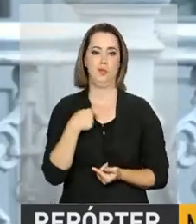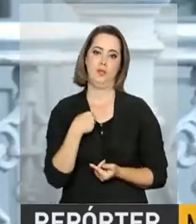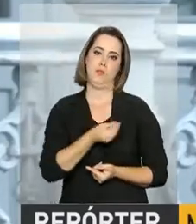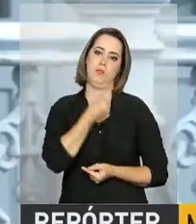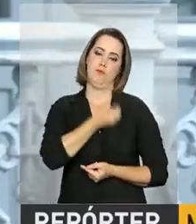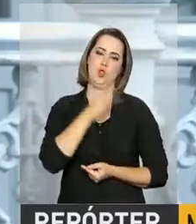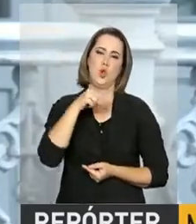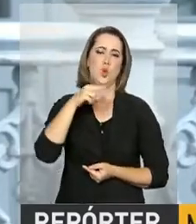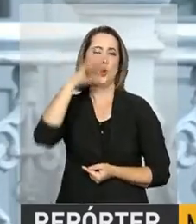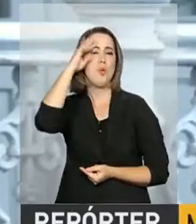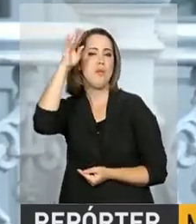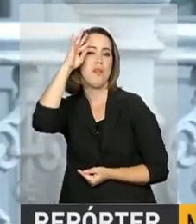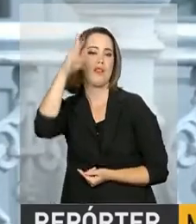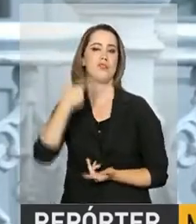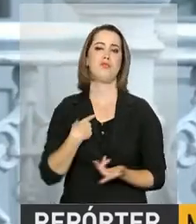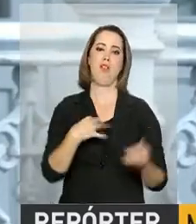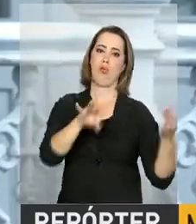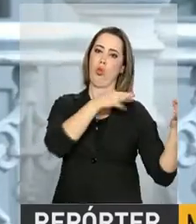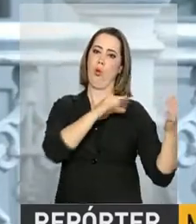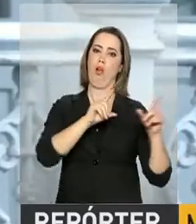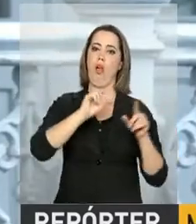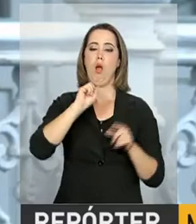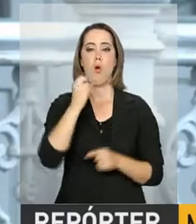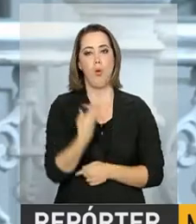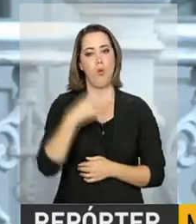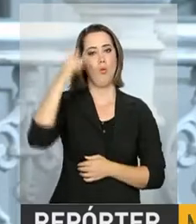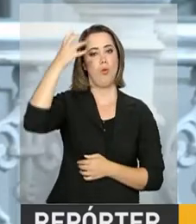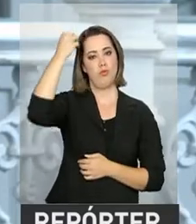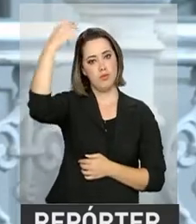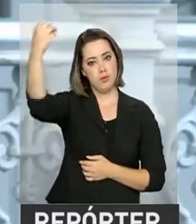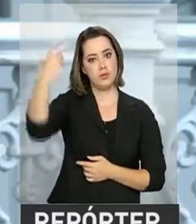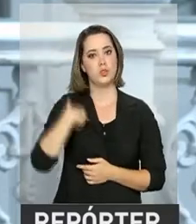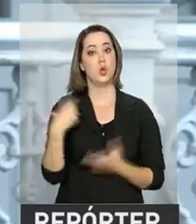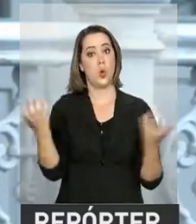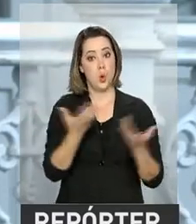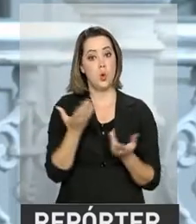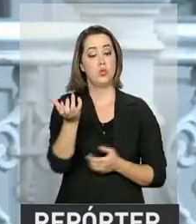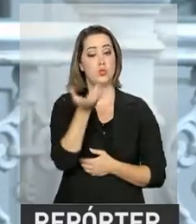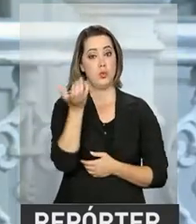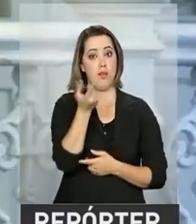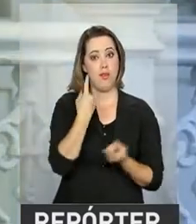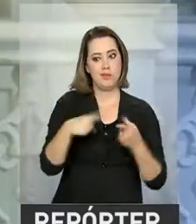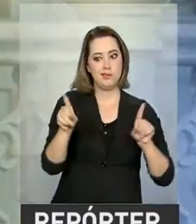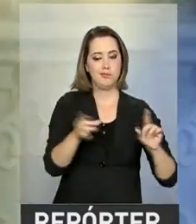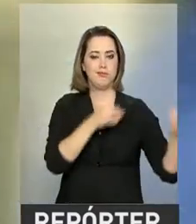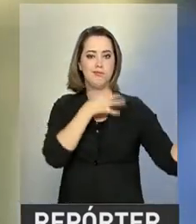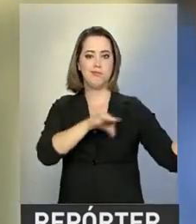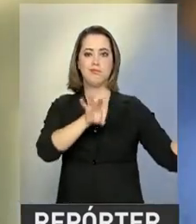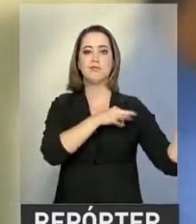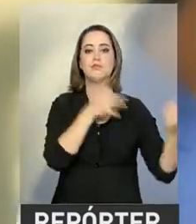nunca imaginei fazer viagens. Então, hoje em dia, o que eu mais quero é ser musicista mesmo.